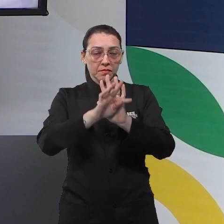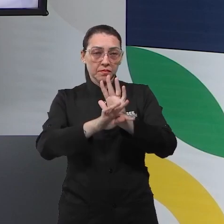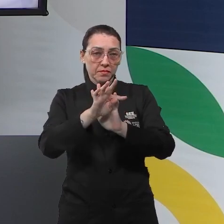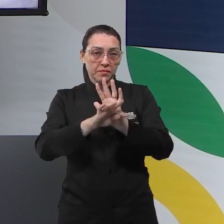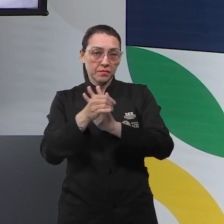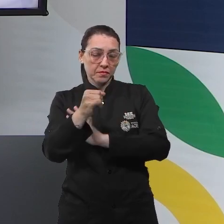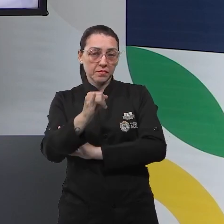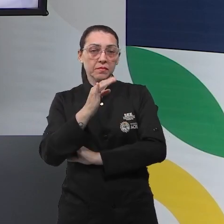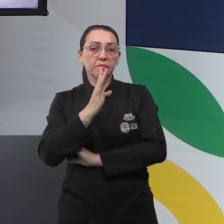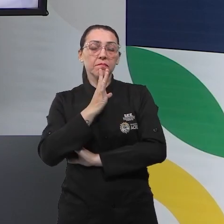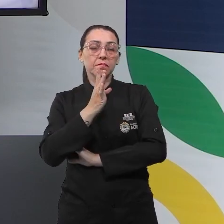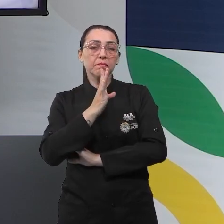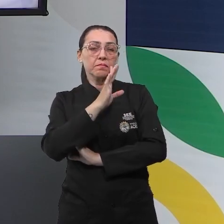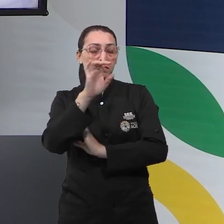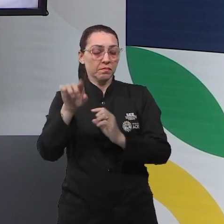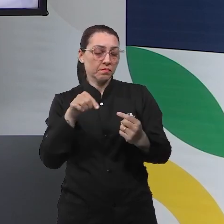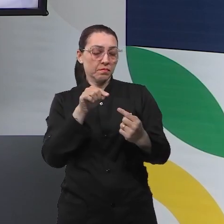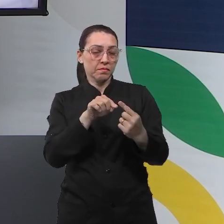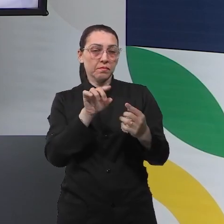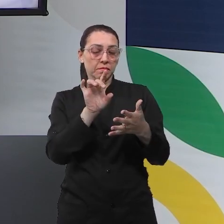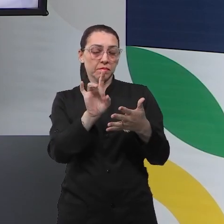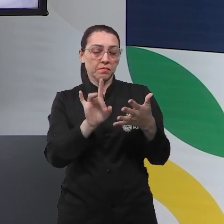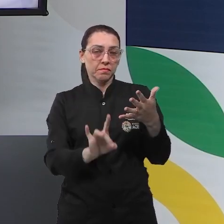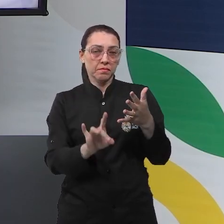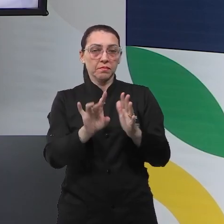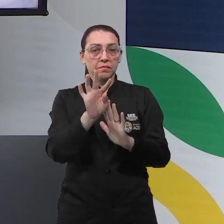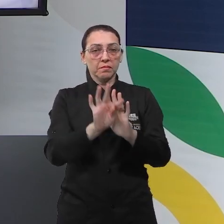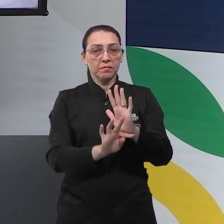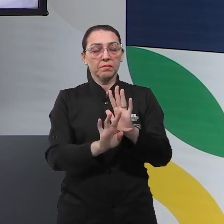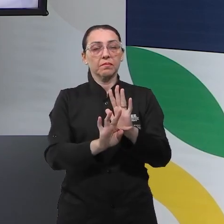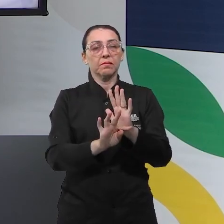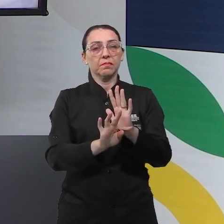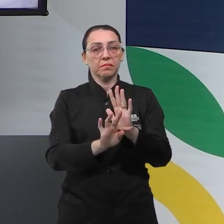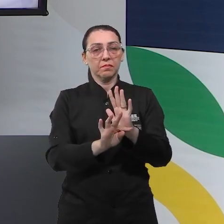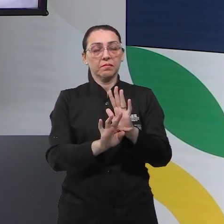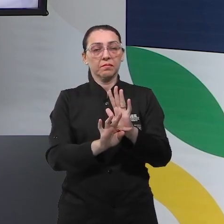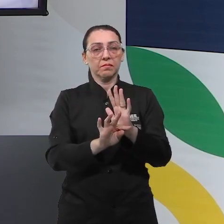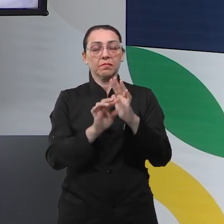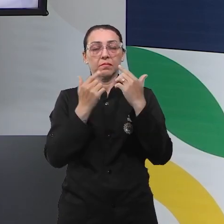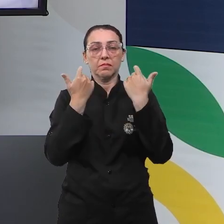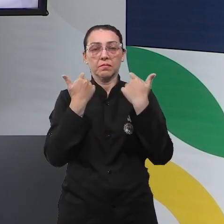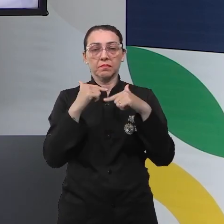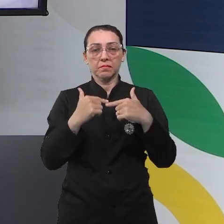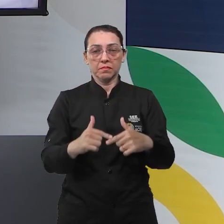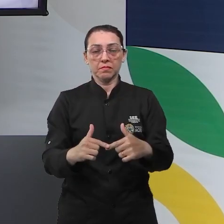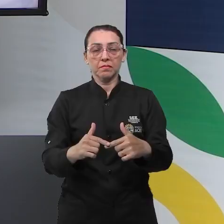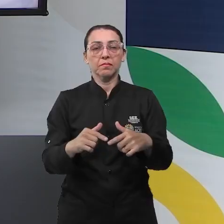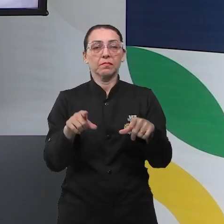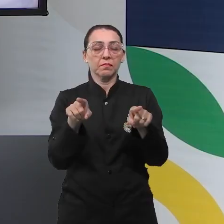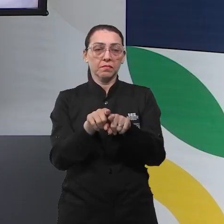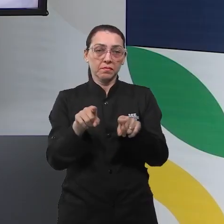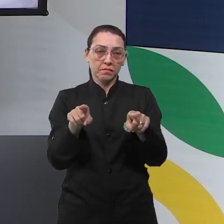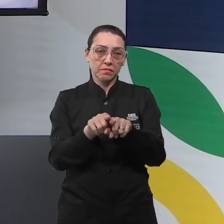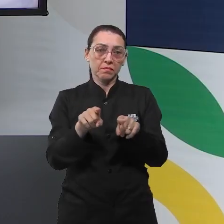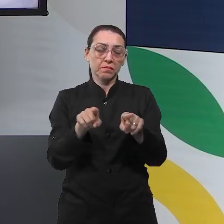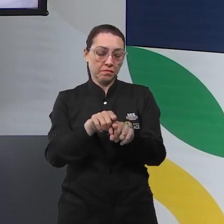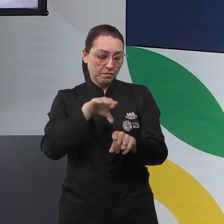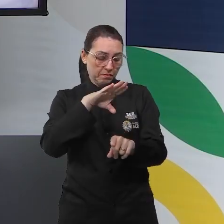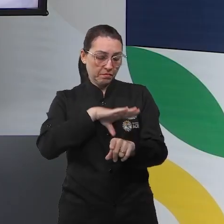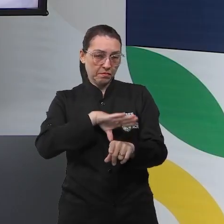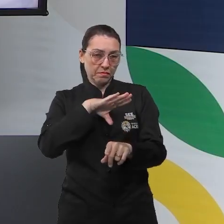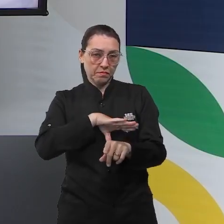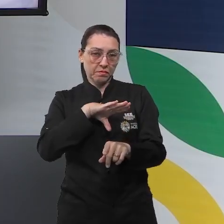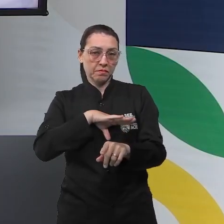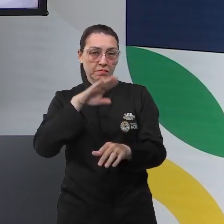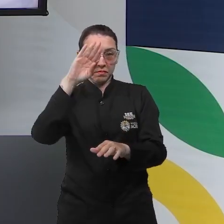texto, se você conhece as finalidades, se você conhece as funções da linguagem. Isso também, até para a língua portuguesa,